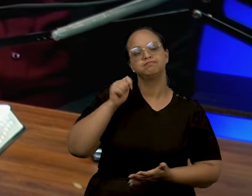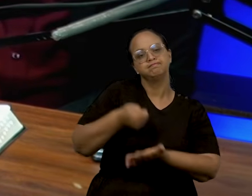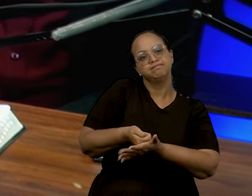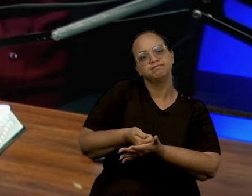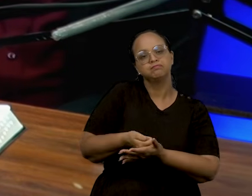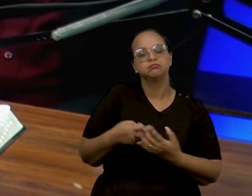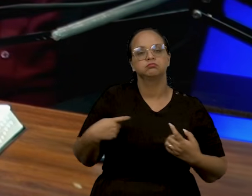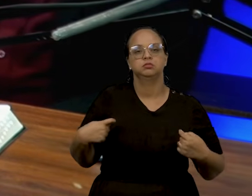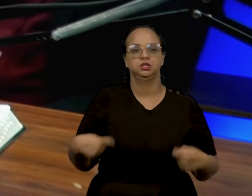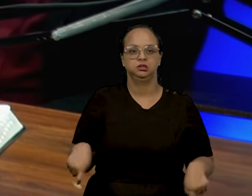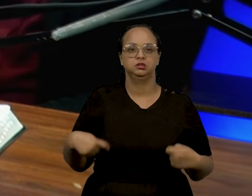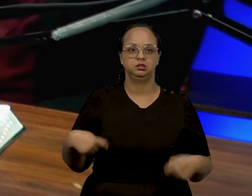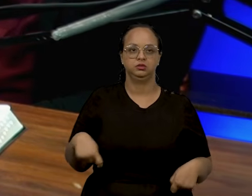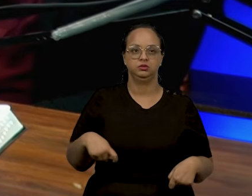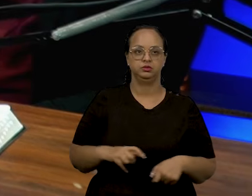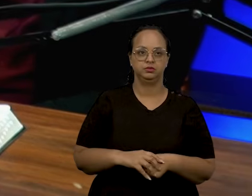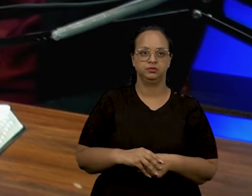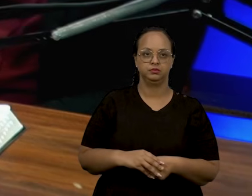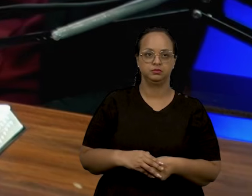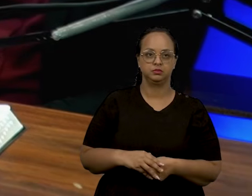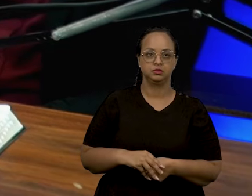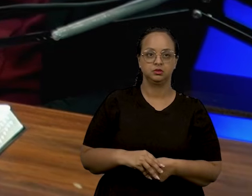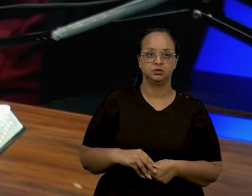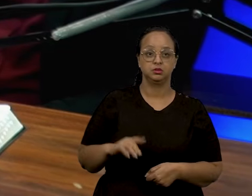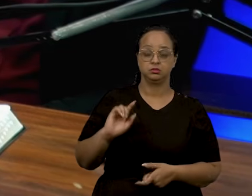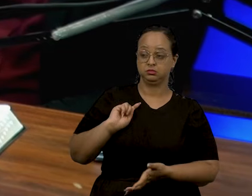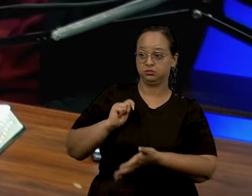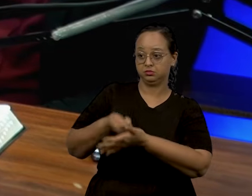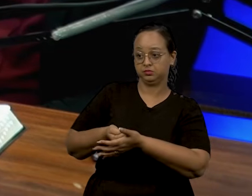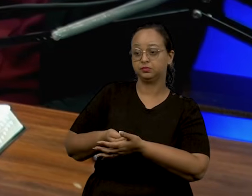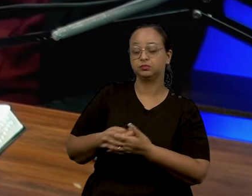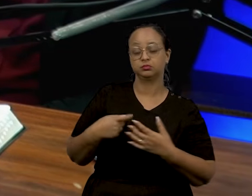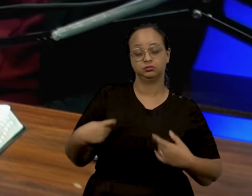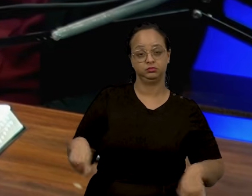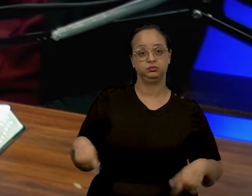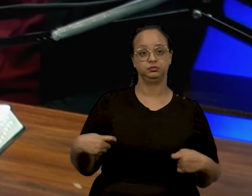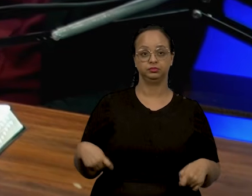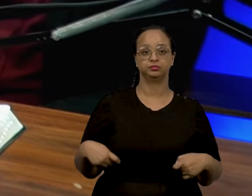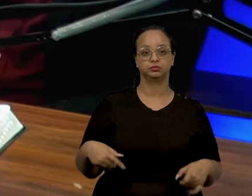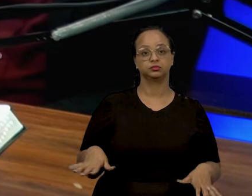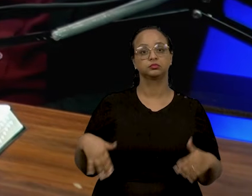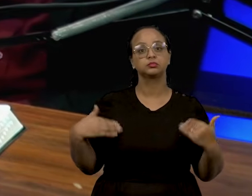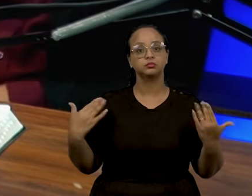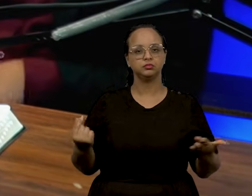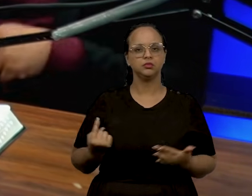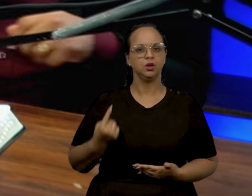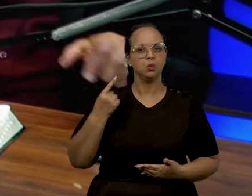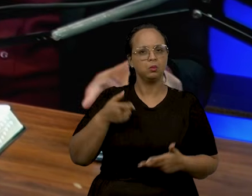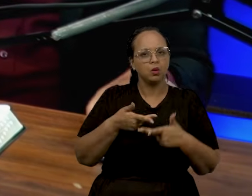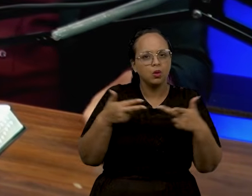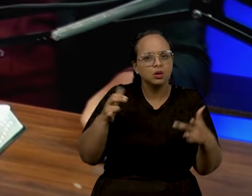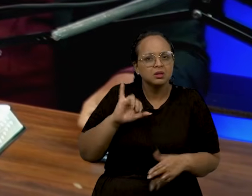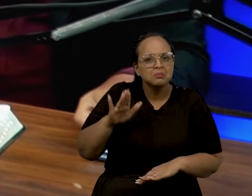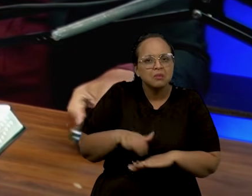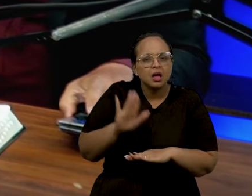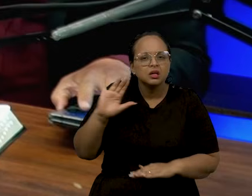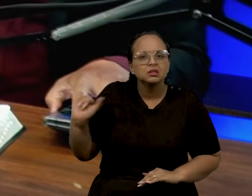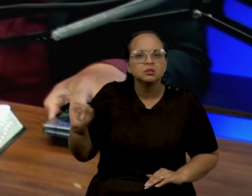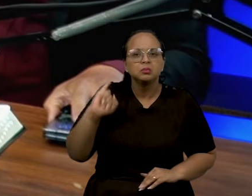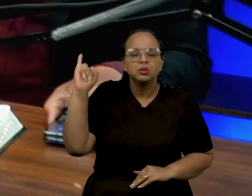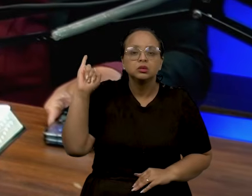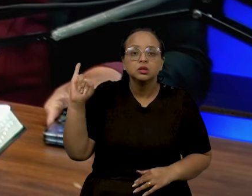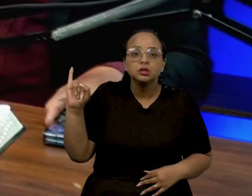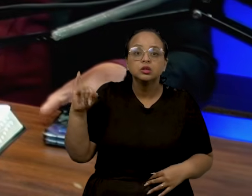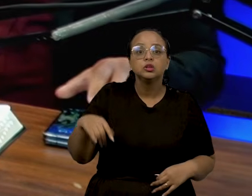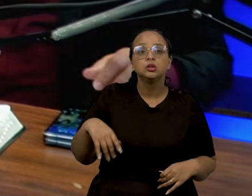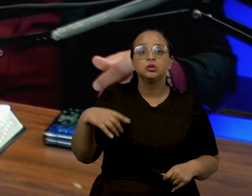Senhor, ele deu toda a condição para que os juízes, eles cumprissem bem o seu papel. quando ele entrega toda a sua lei,